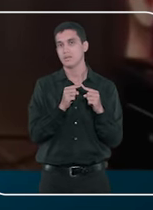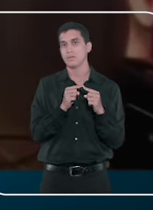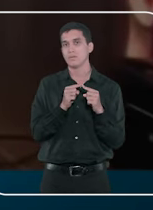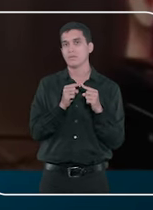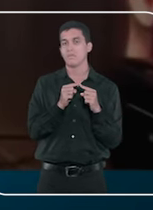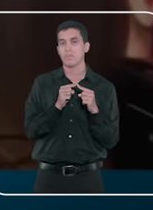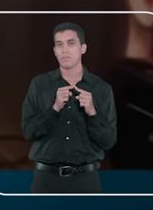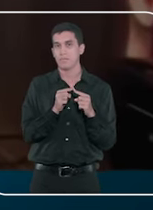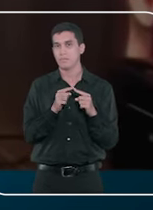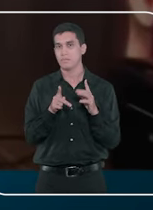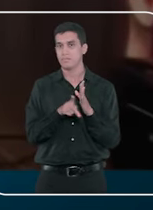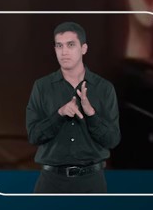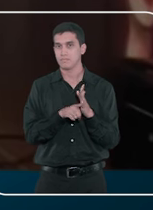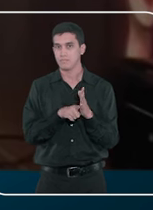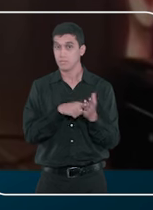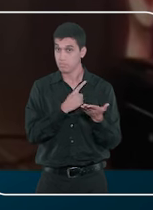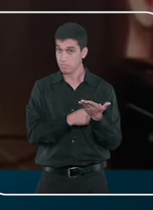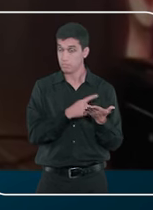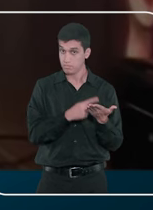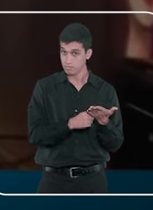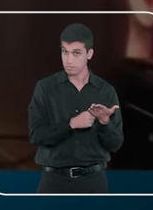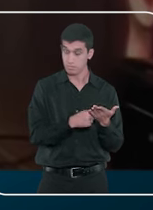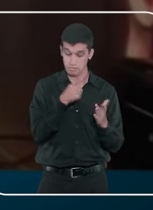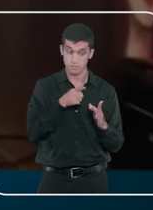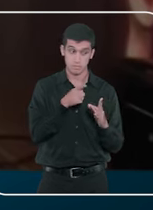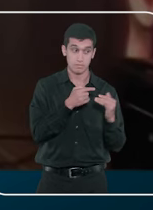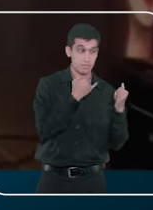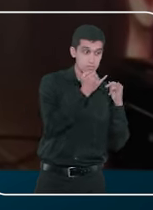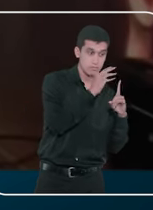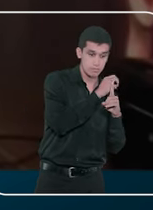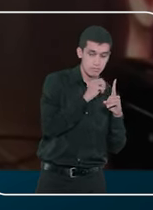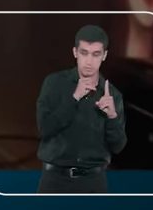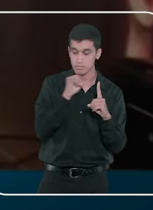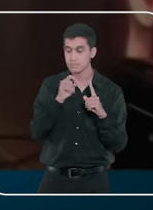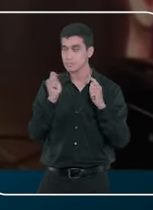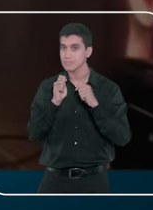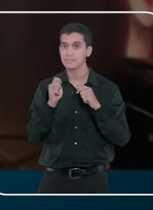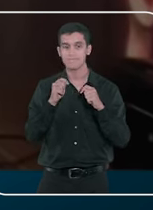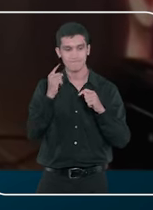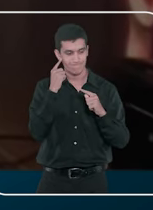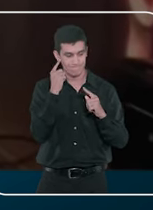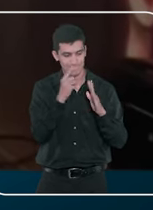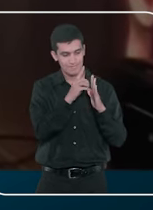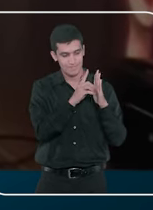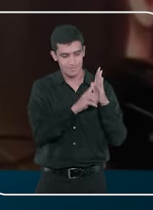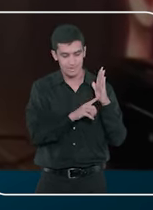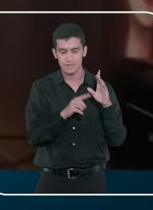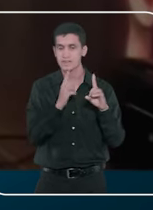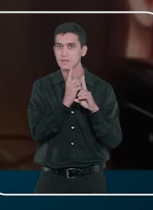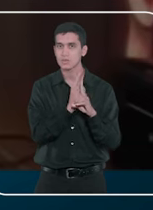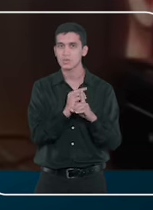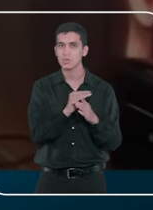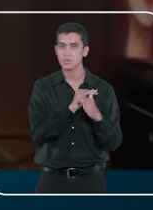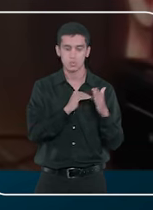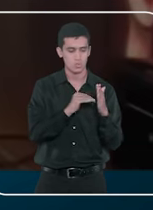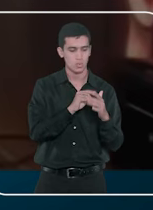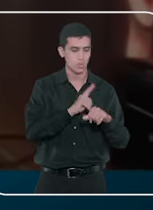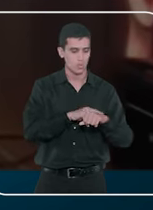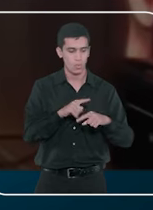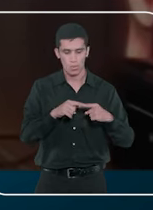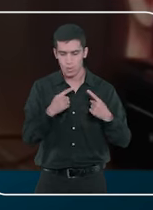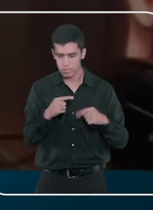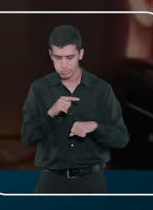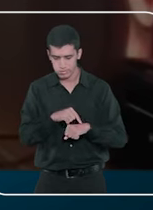ao acordo de leniência, nós temos que buscar no decreto a regulamentação própria do momento, né, que se dá também no